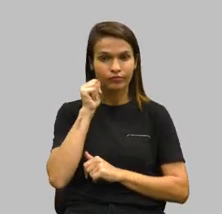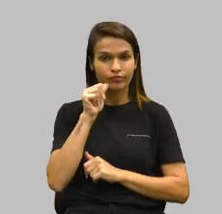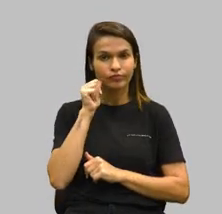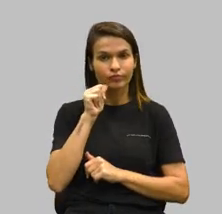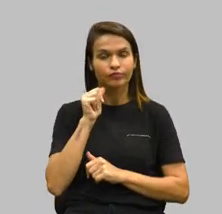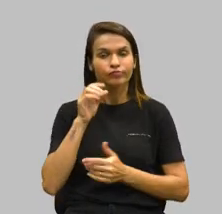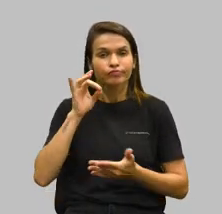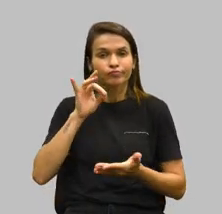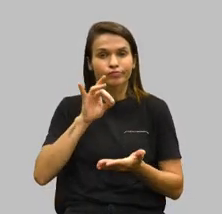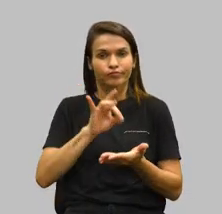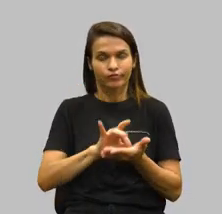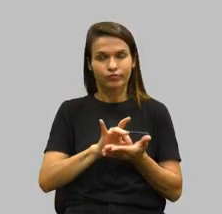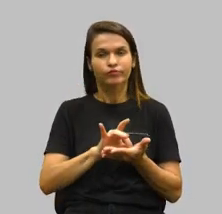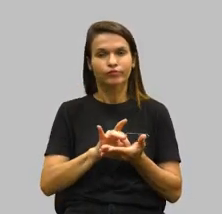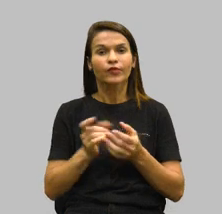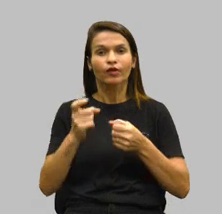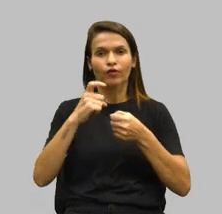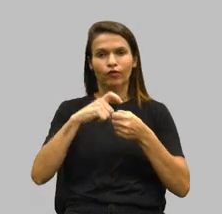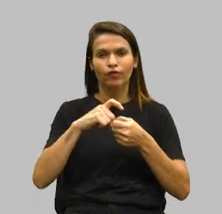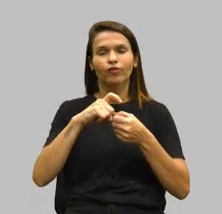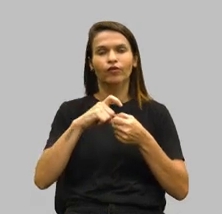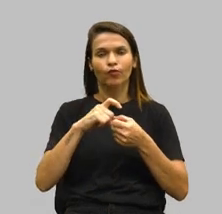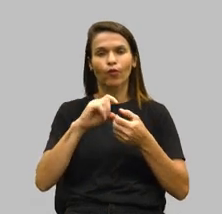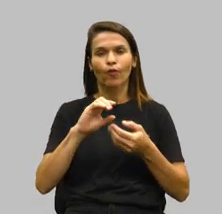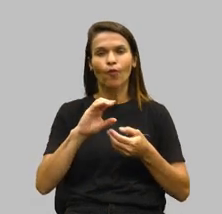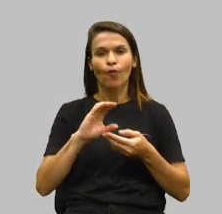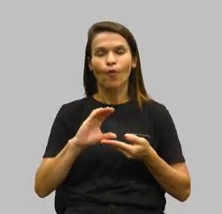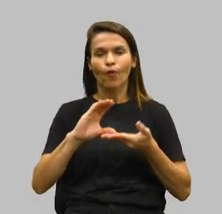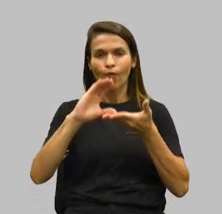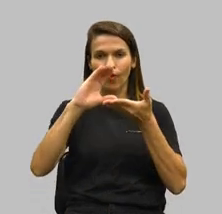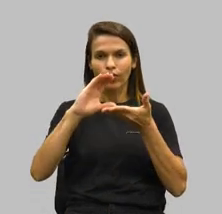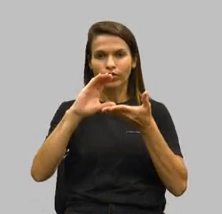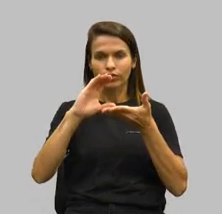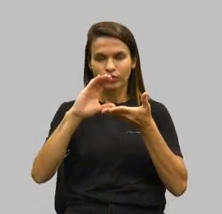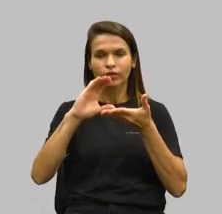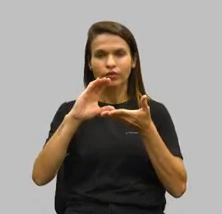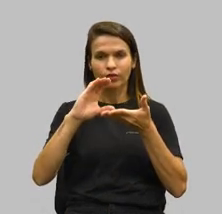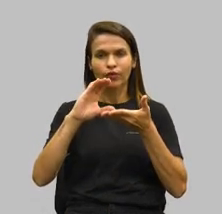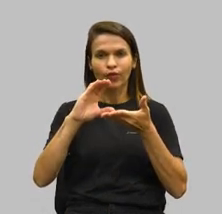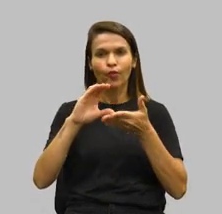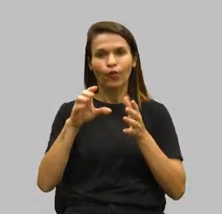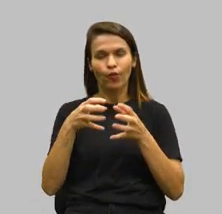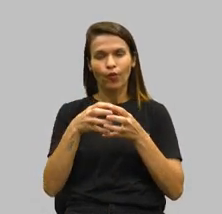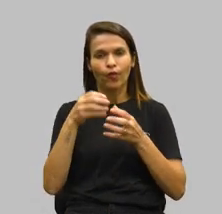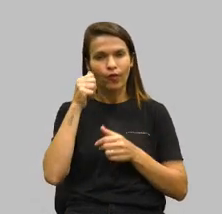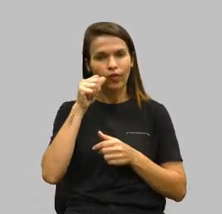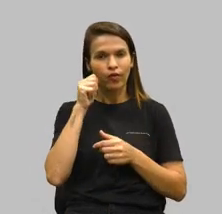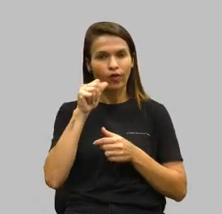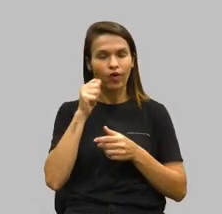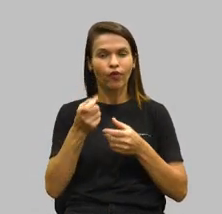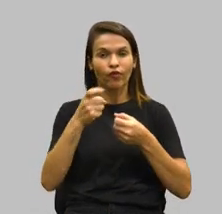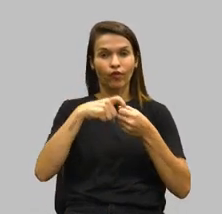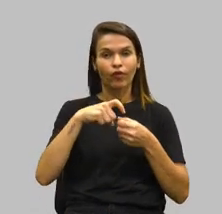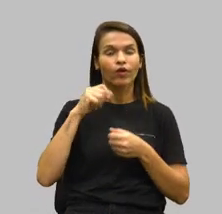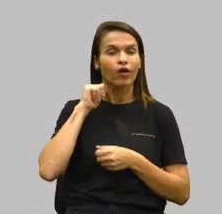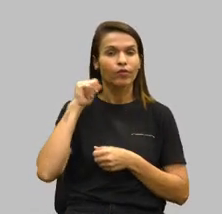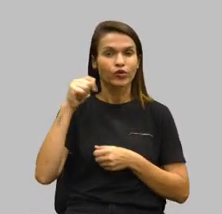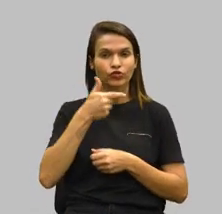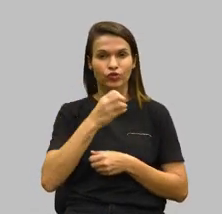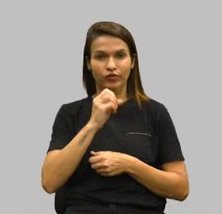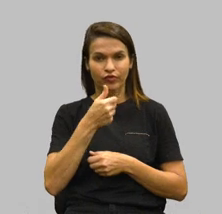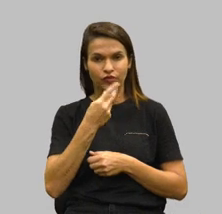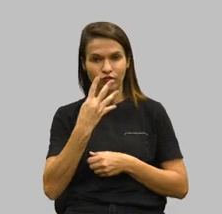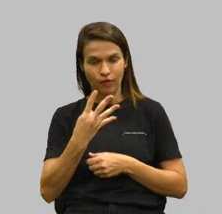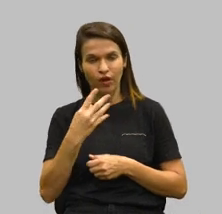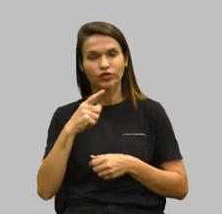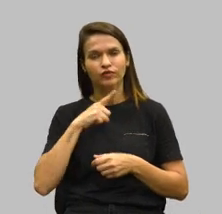efetivação e a retomada do Conselho Estadual da mulher que foi retomada agora em abril de 2024 nós tivemos as